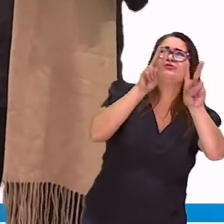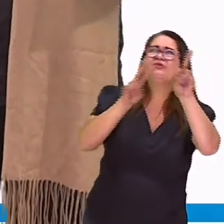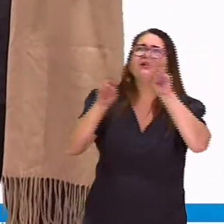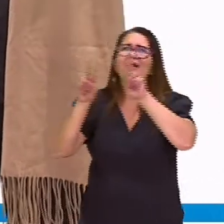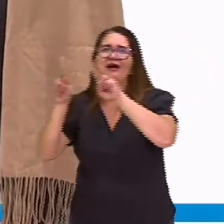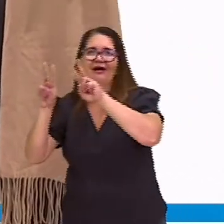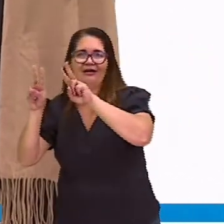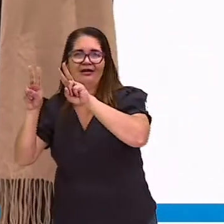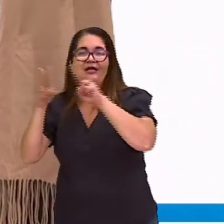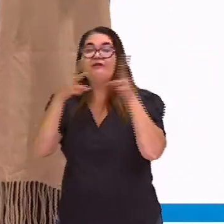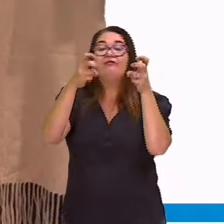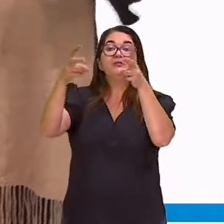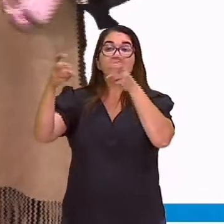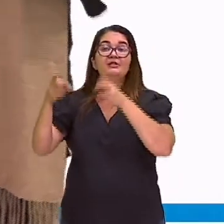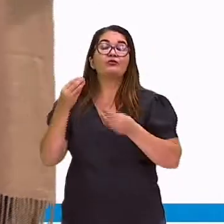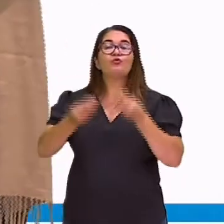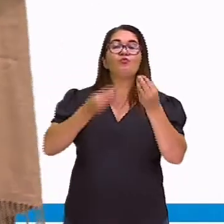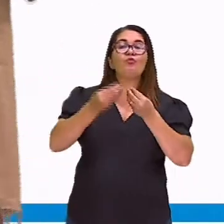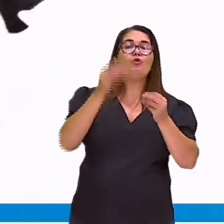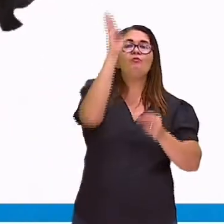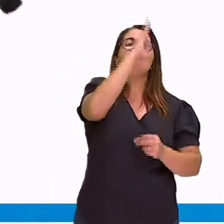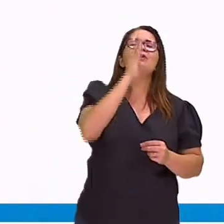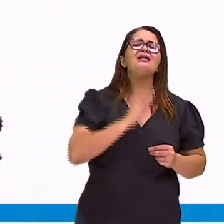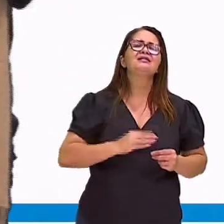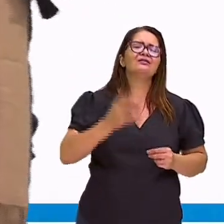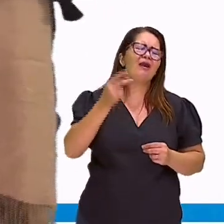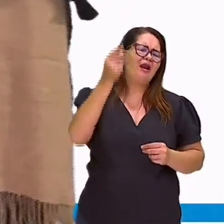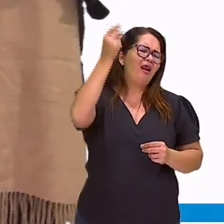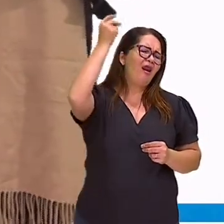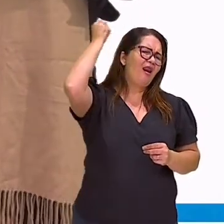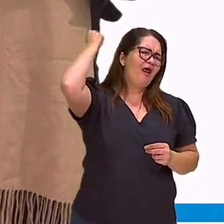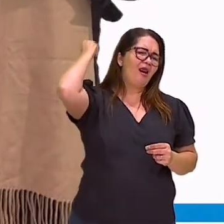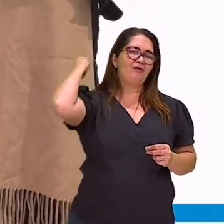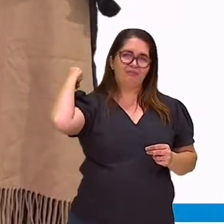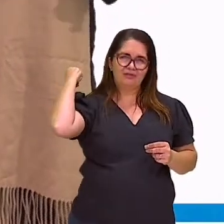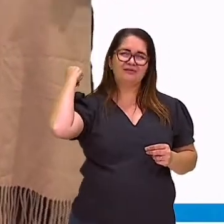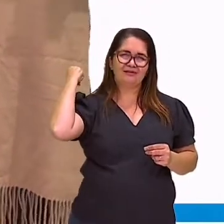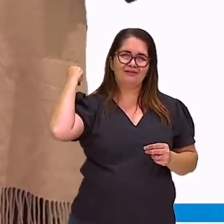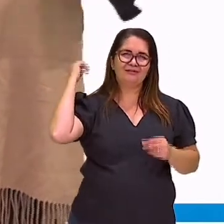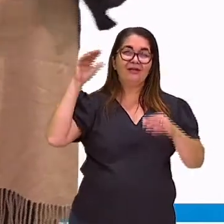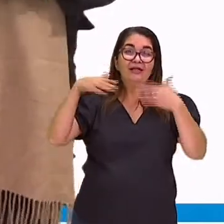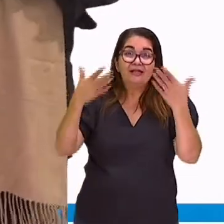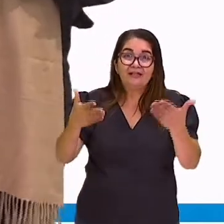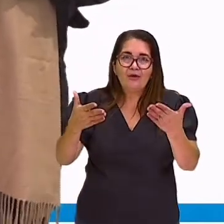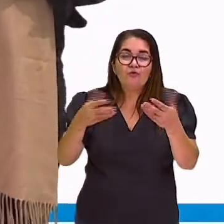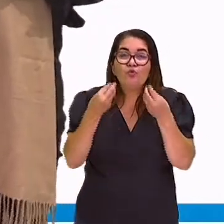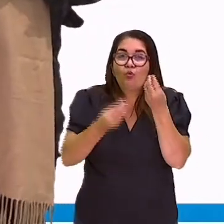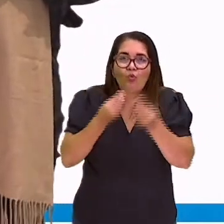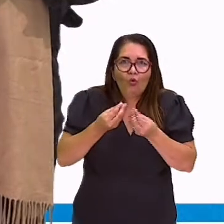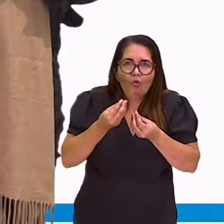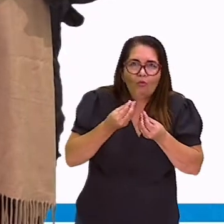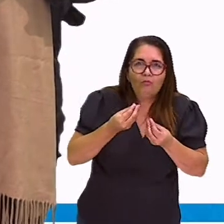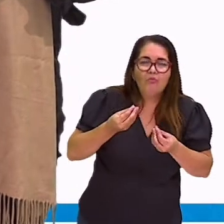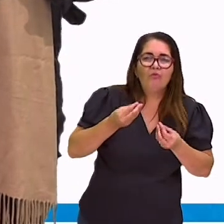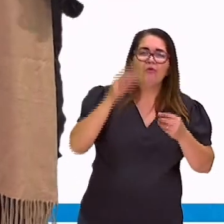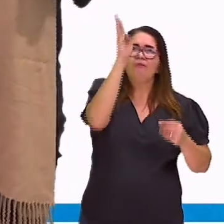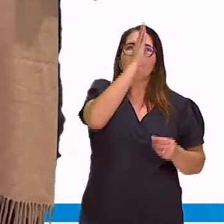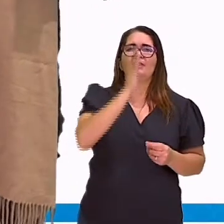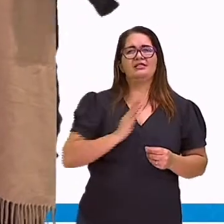era o Brasil, o Nordeste, naquele momento. A riqueza da